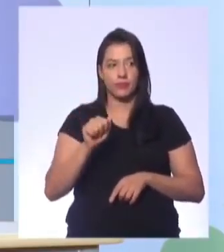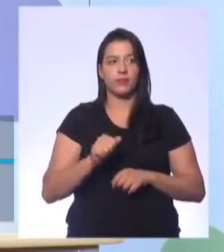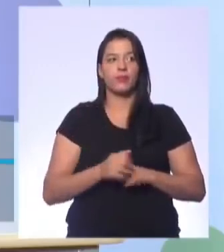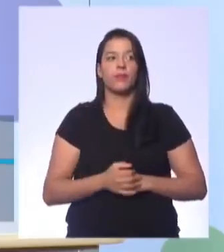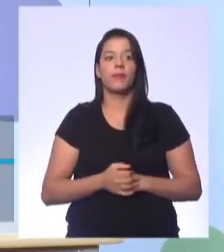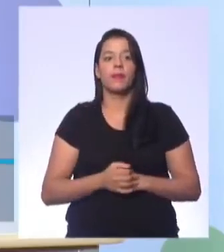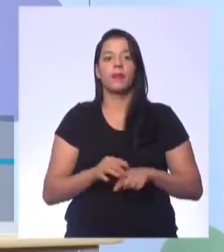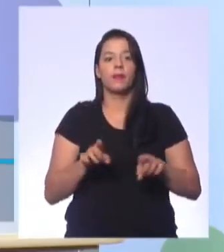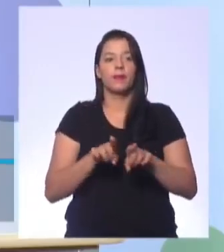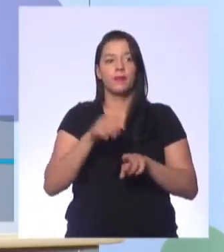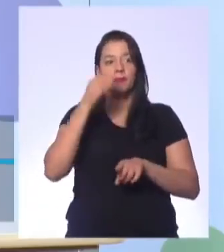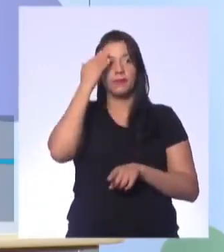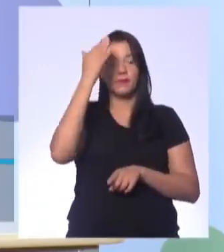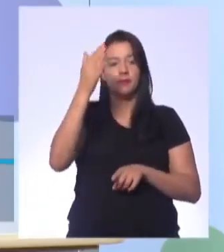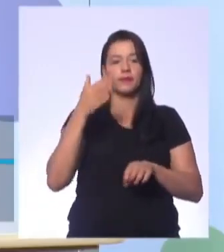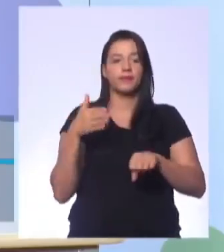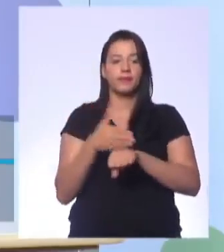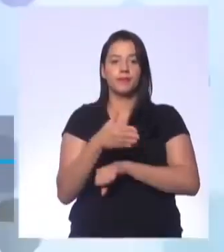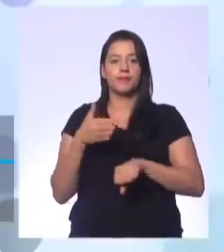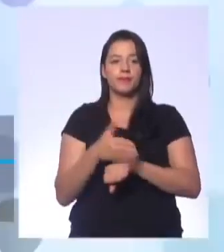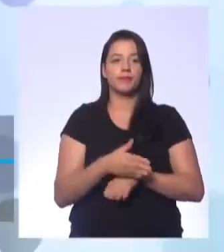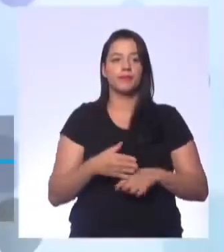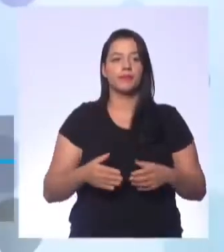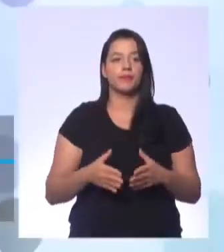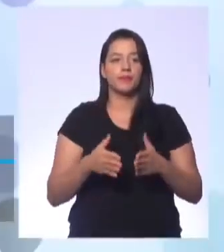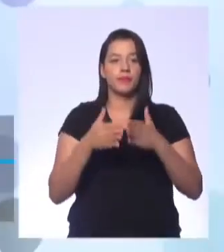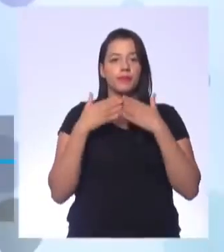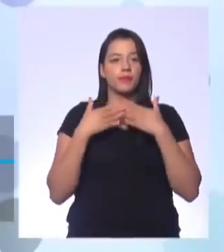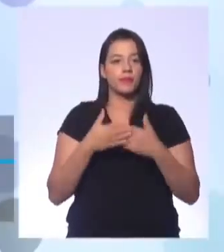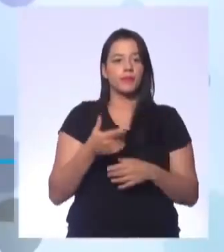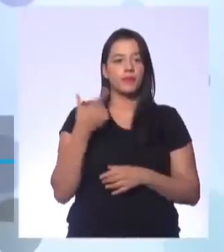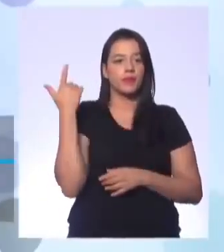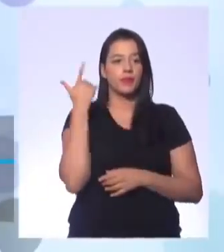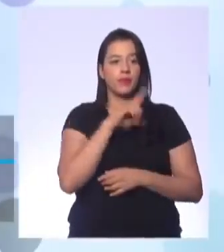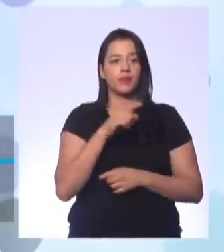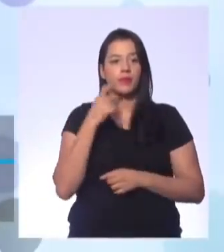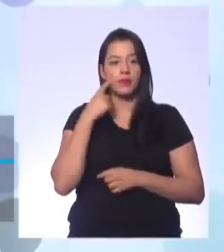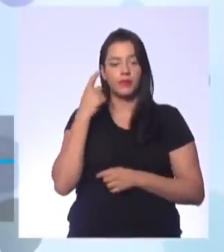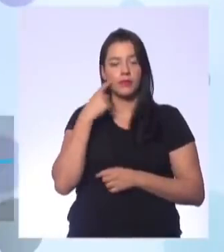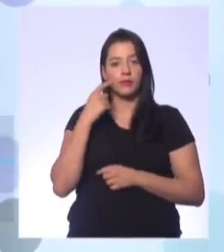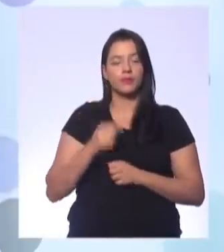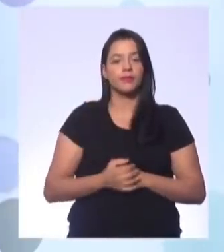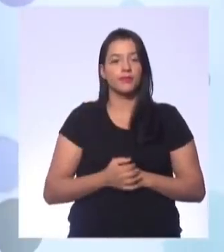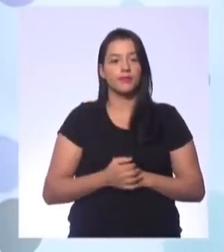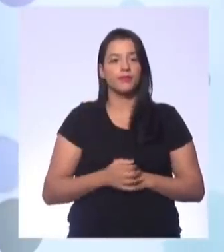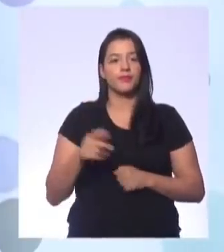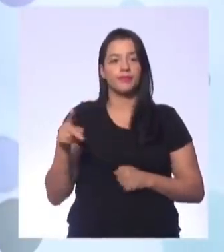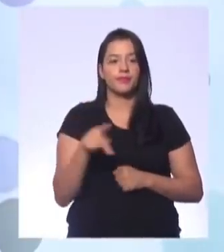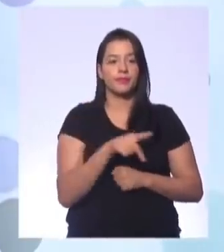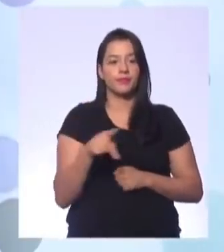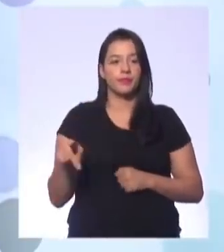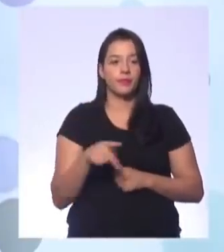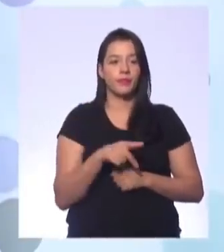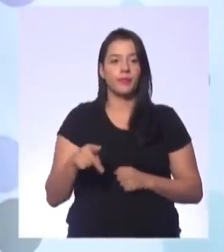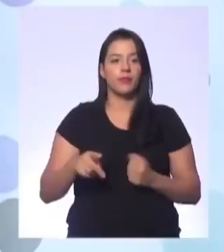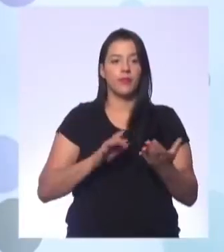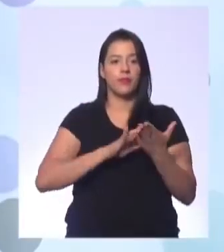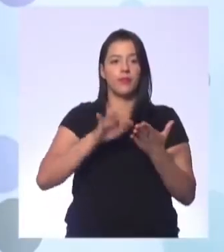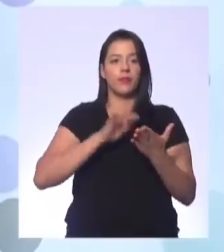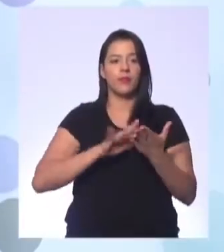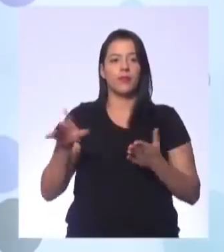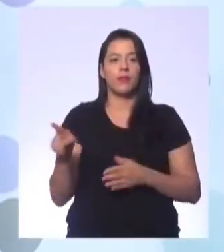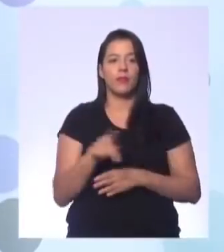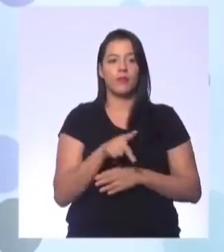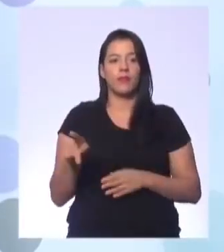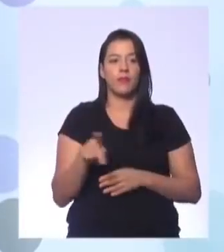Guará a obrigado pela participação boa então vou pedir agora a gente conseguiu aí na telinha vou pedir para um professor participar da aula a